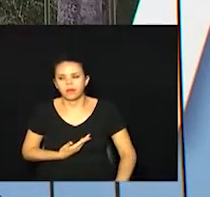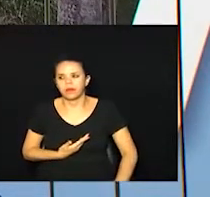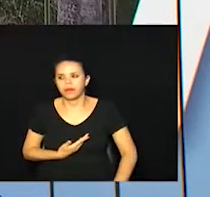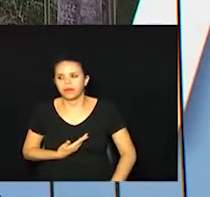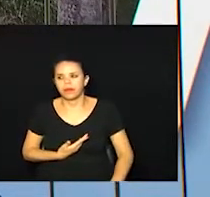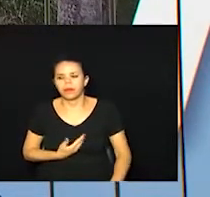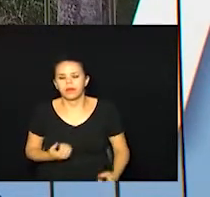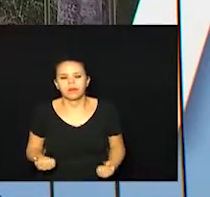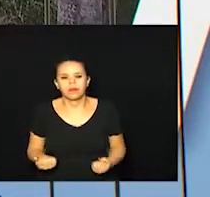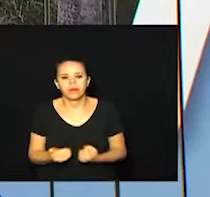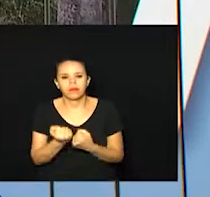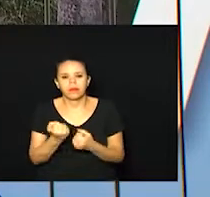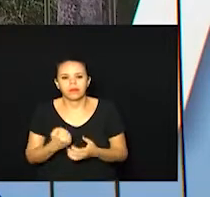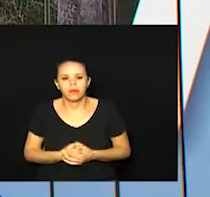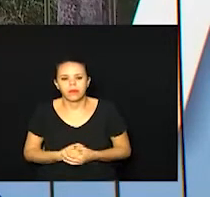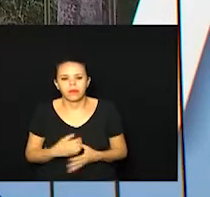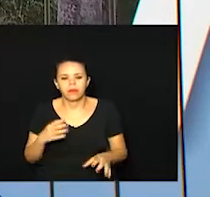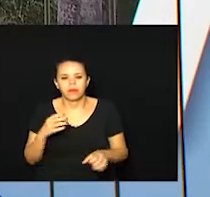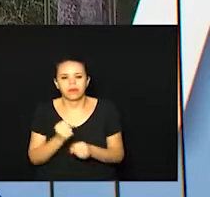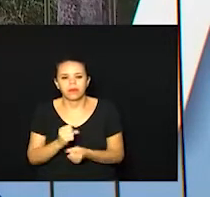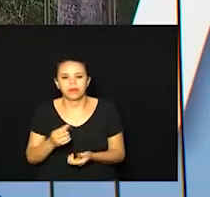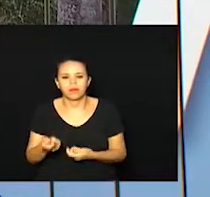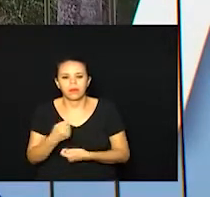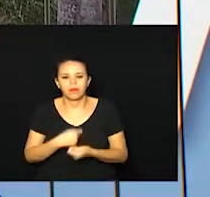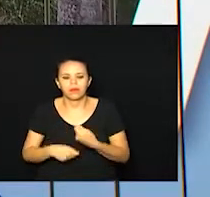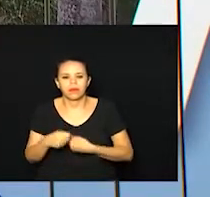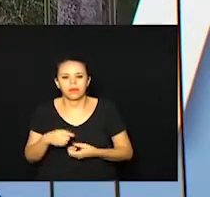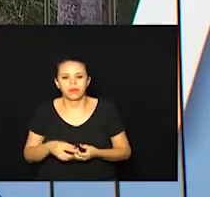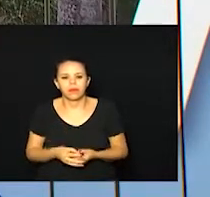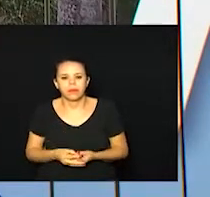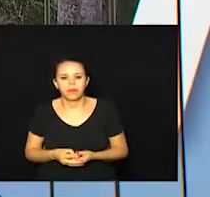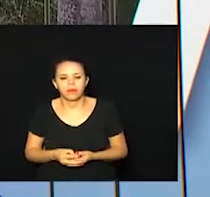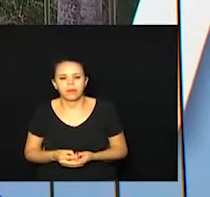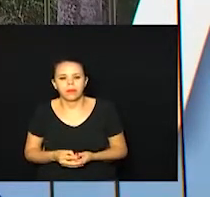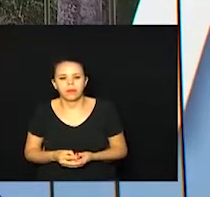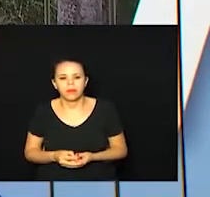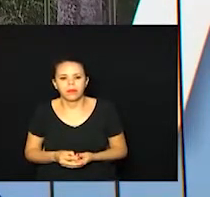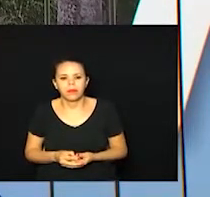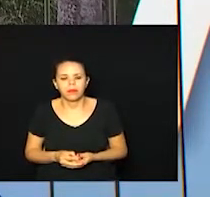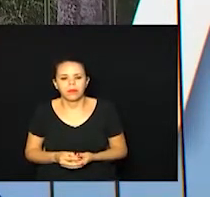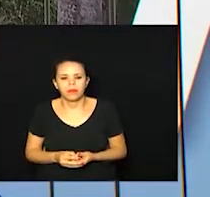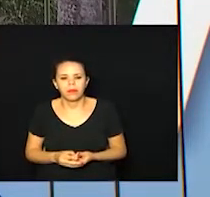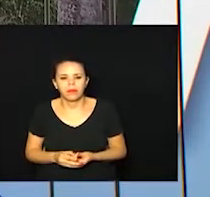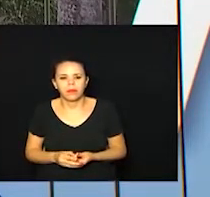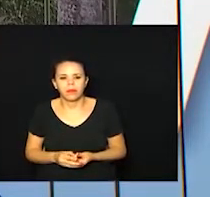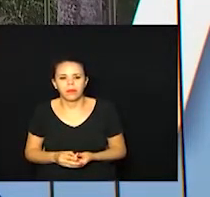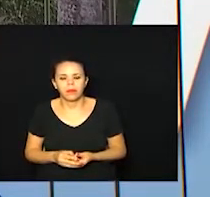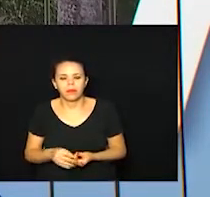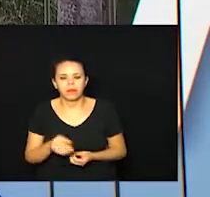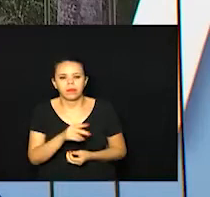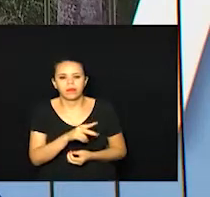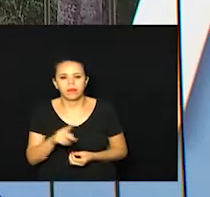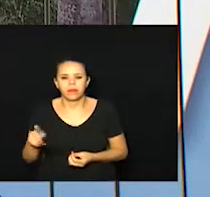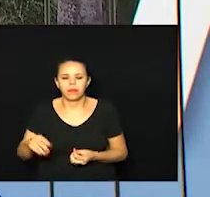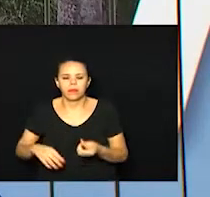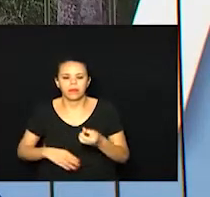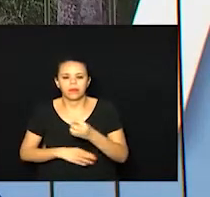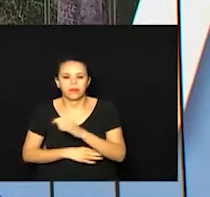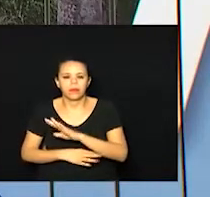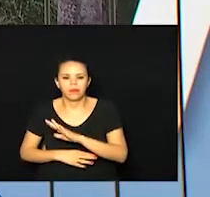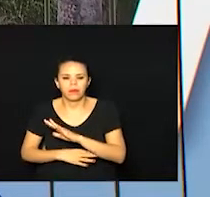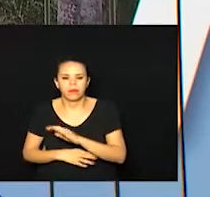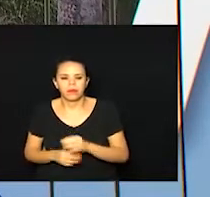o suporte da financeiro, econômico, né? Então, isso foi encaminhado à presidência da Câmara,